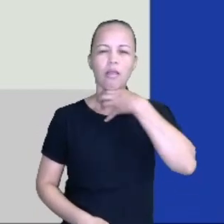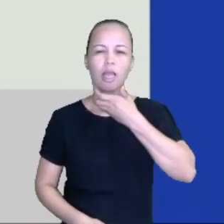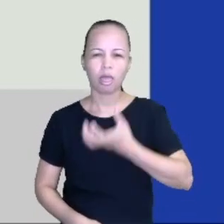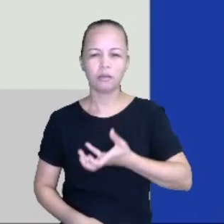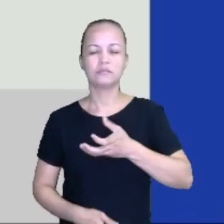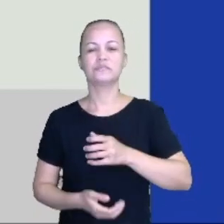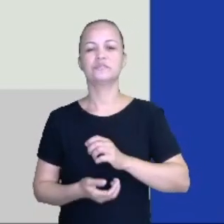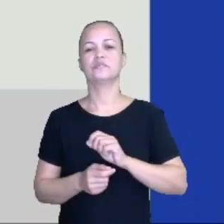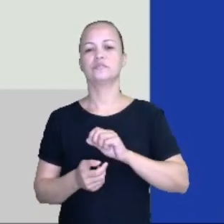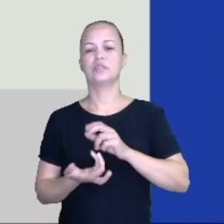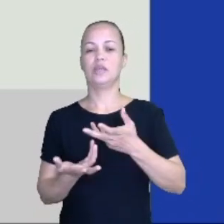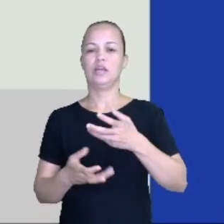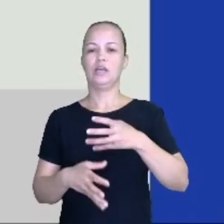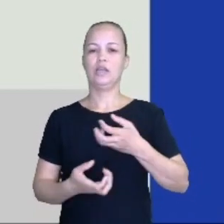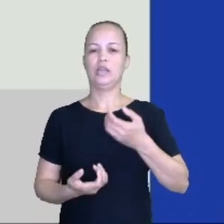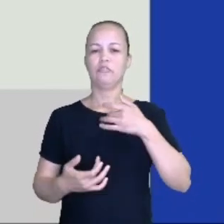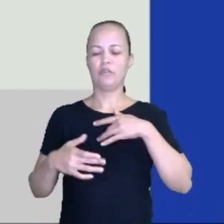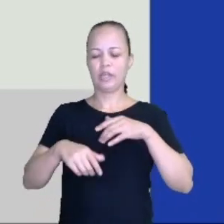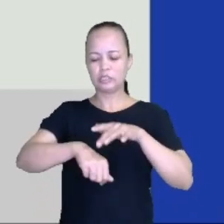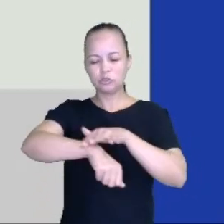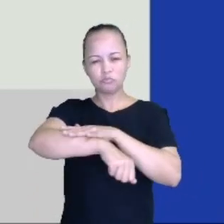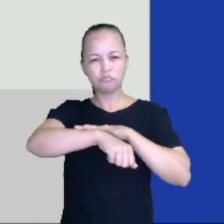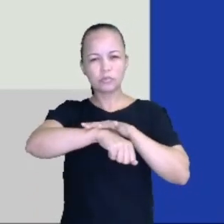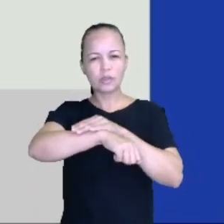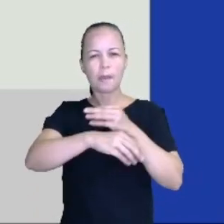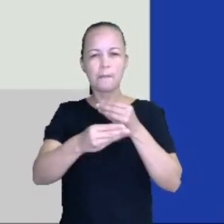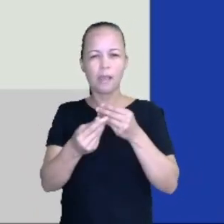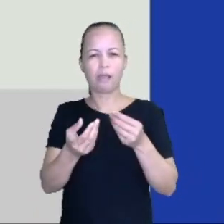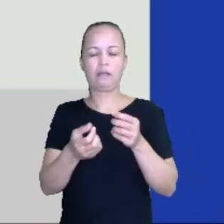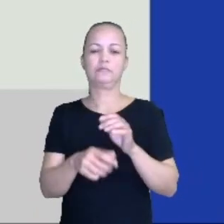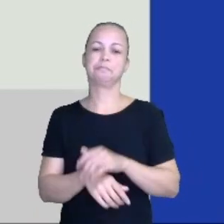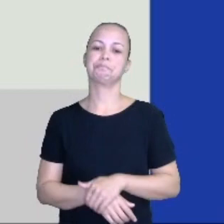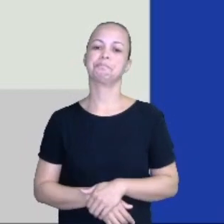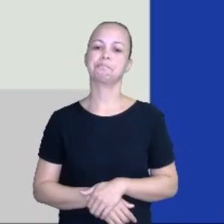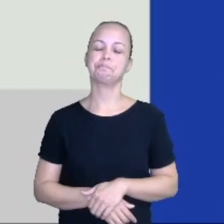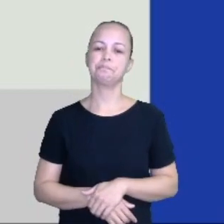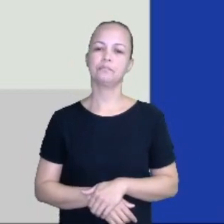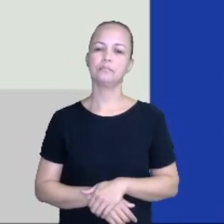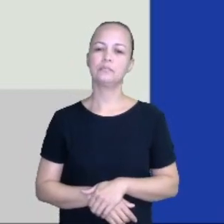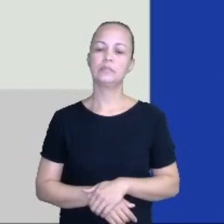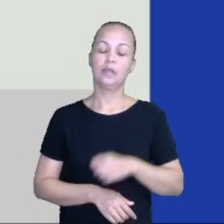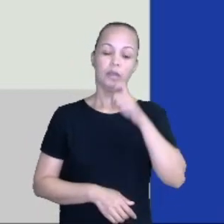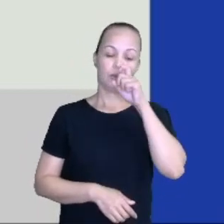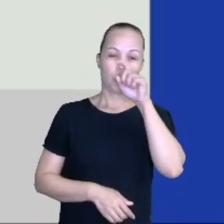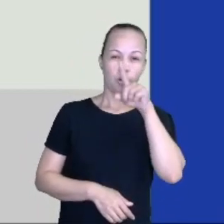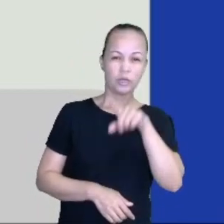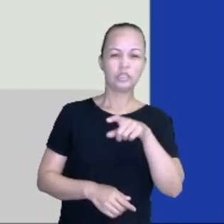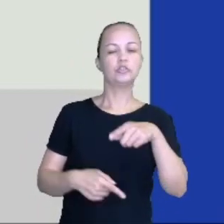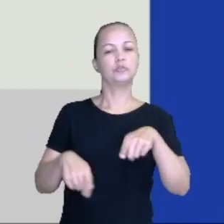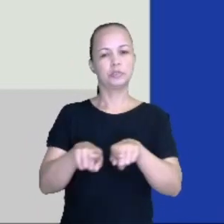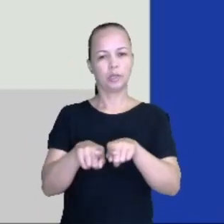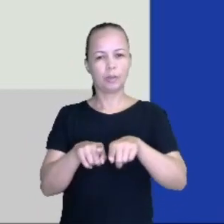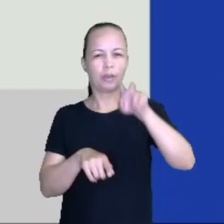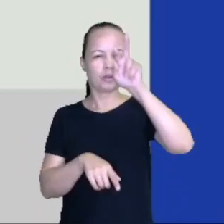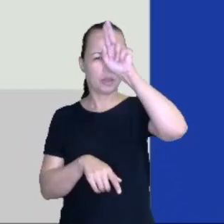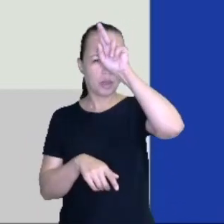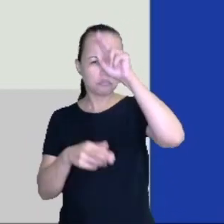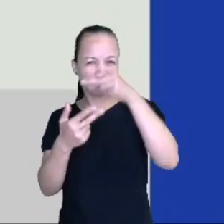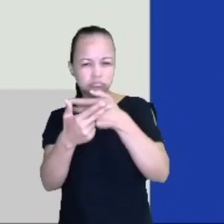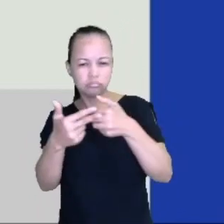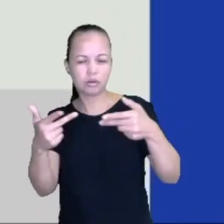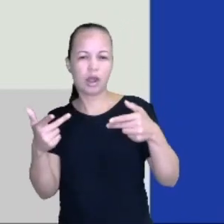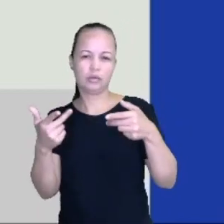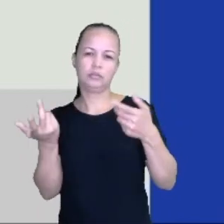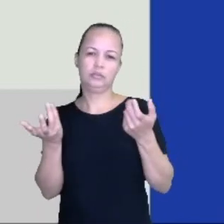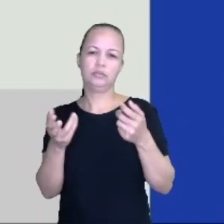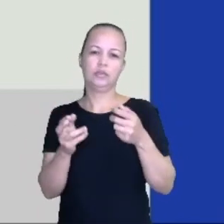vômito, infecções na pele. O lixo também pode causar pragas. Isso mesmo, o lixo